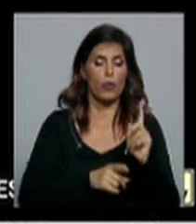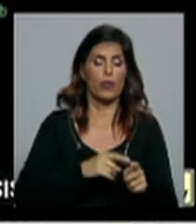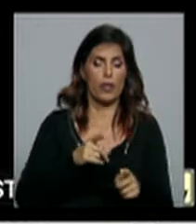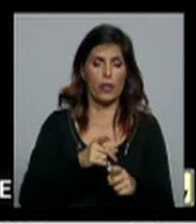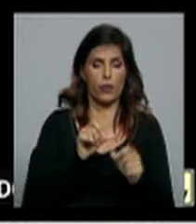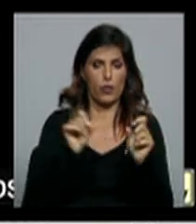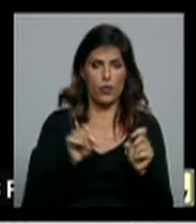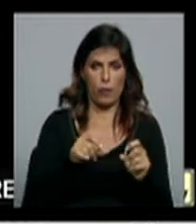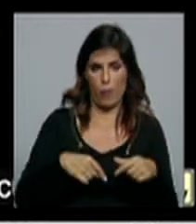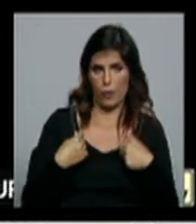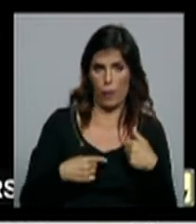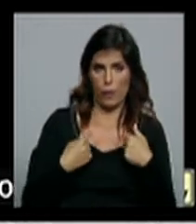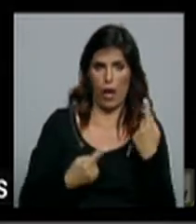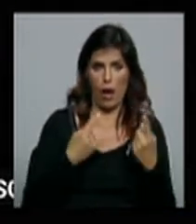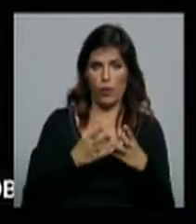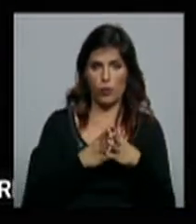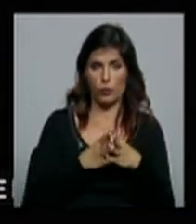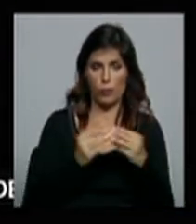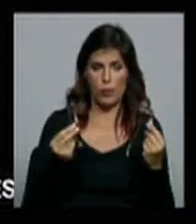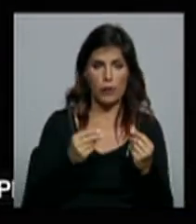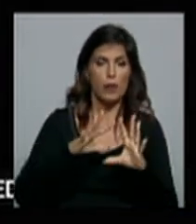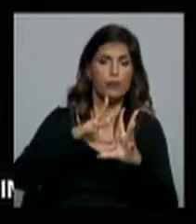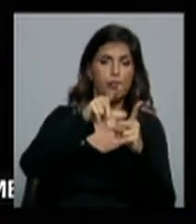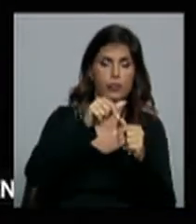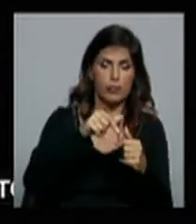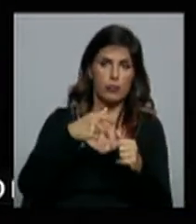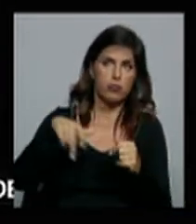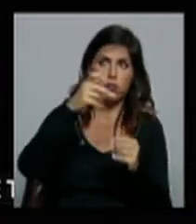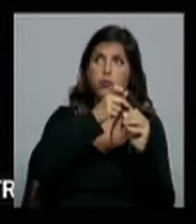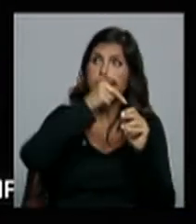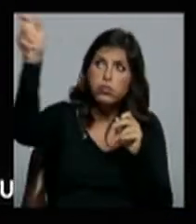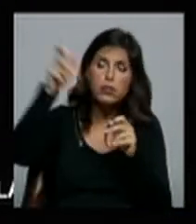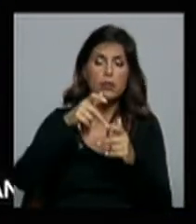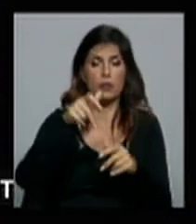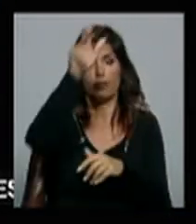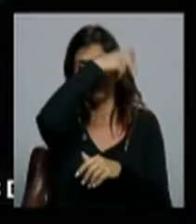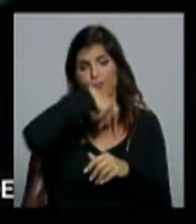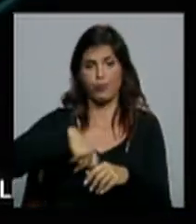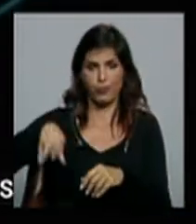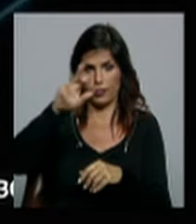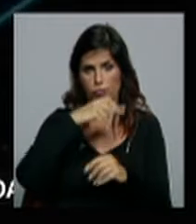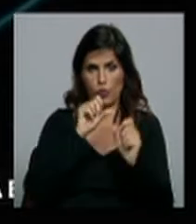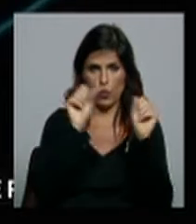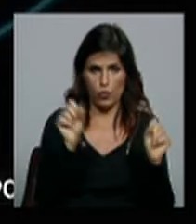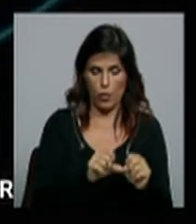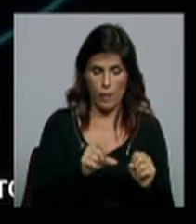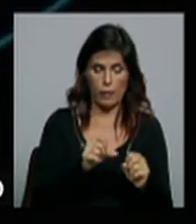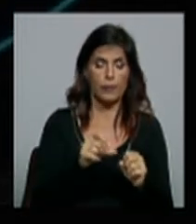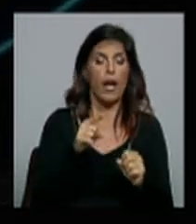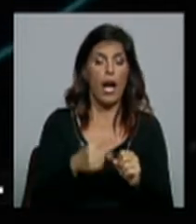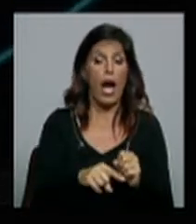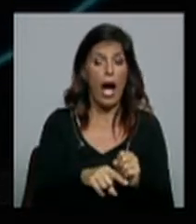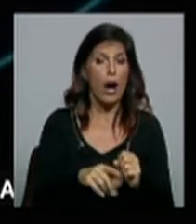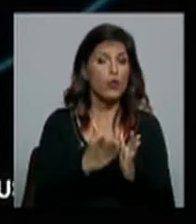Alguns destes planetas vão partir, vão sair, vão andar vagabundos pelo sistema solar e, olha, já que falamos em vagabundos, há um novo estudo que diz o